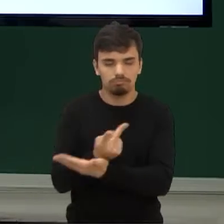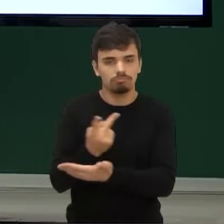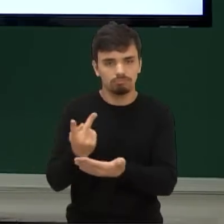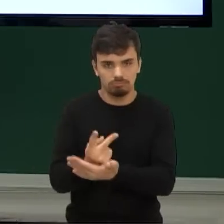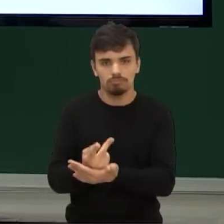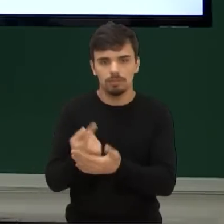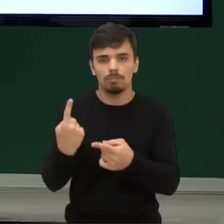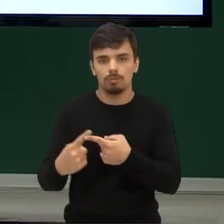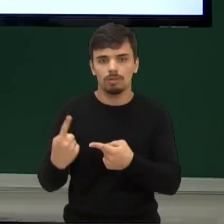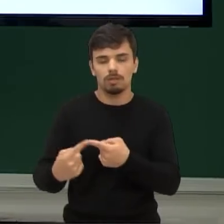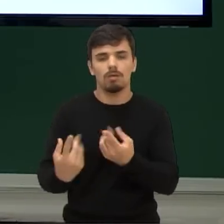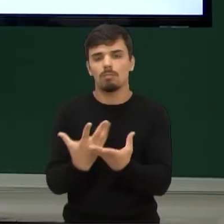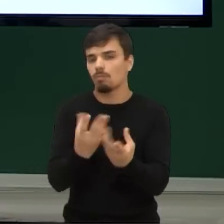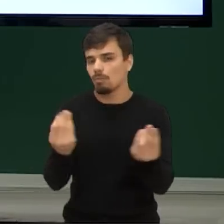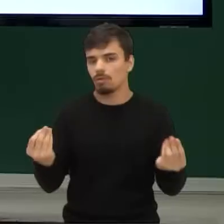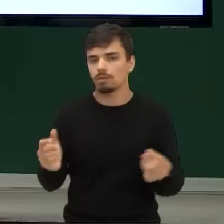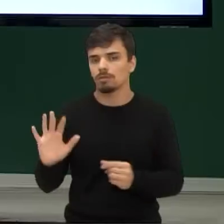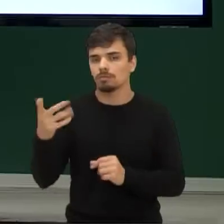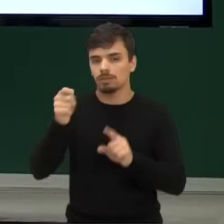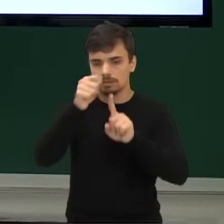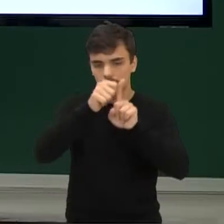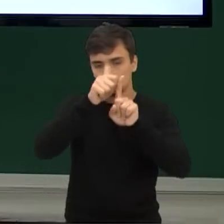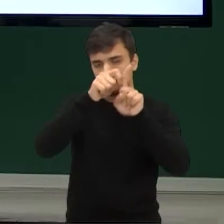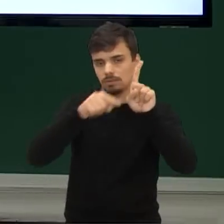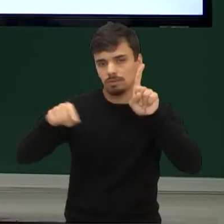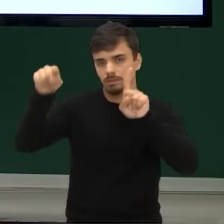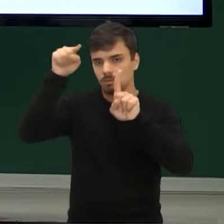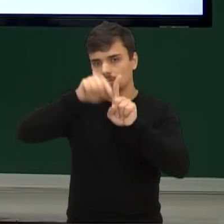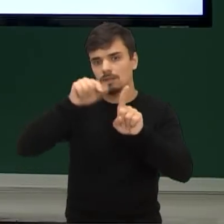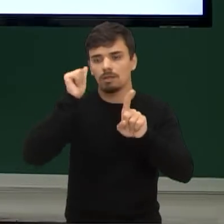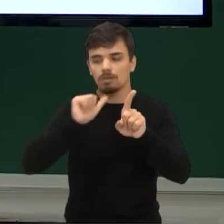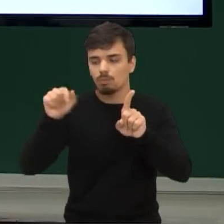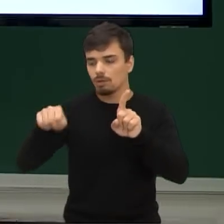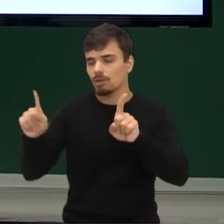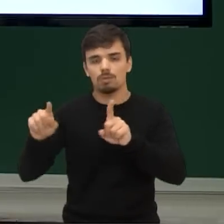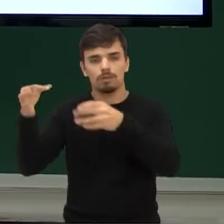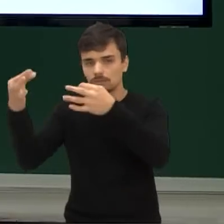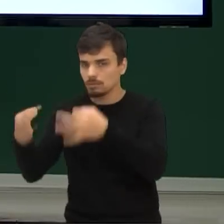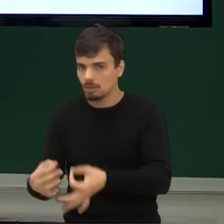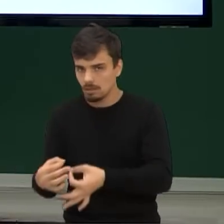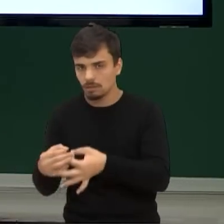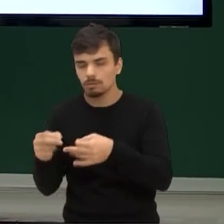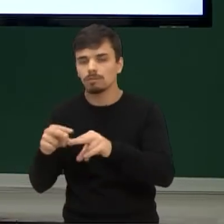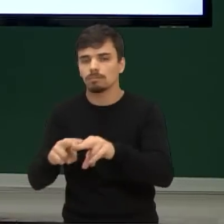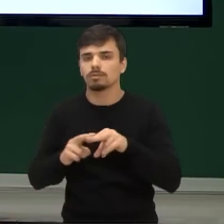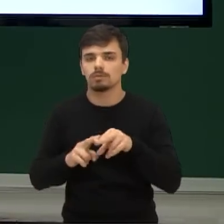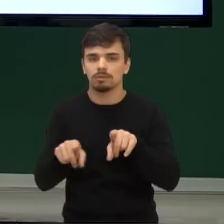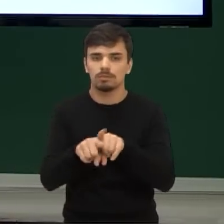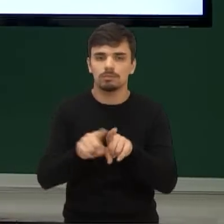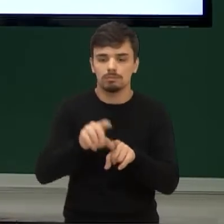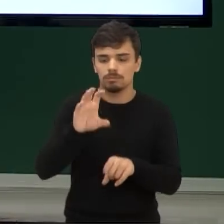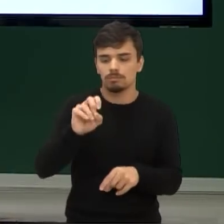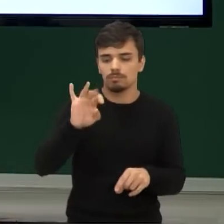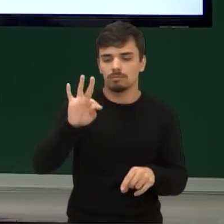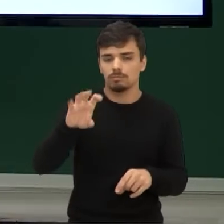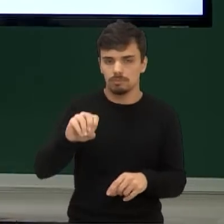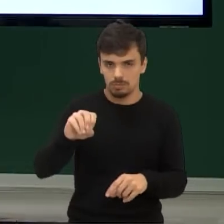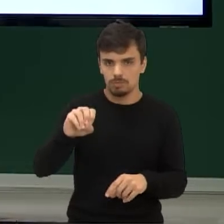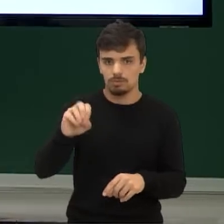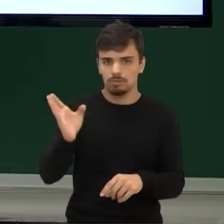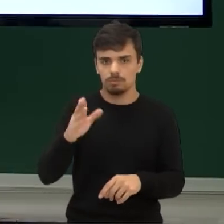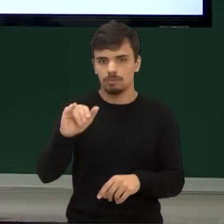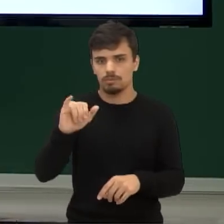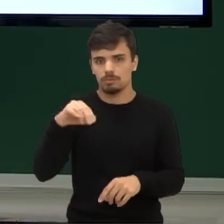muitas vezes o ciclo menstrual dessa mulher não é regulado, né? E lá no caso do coito interrompido,